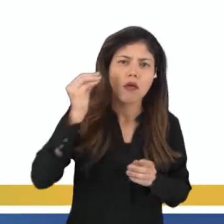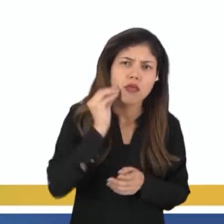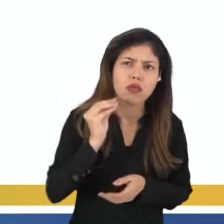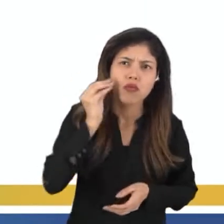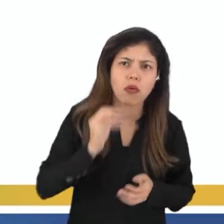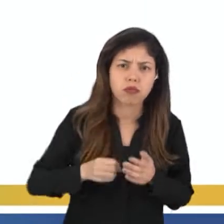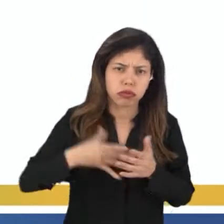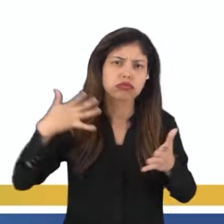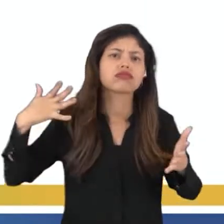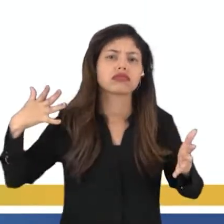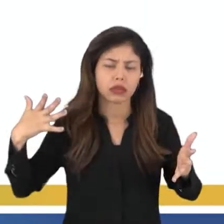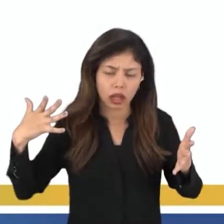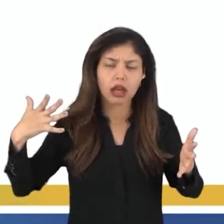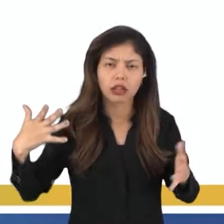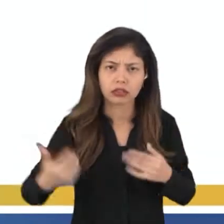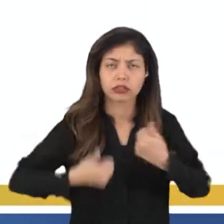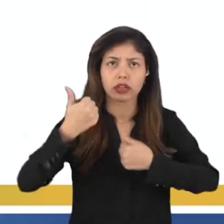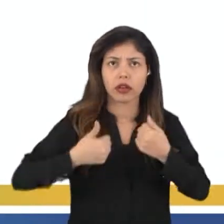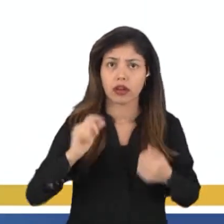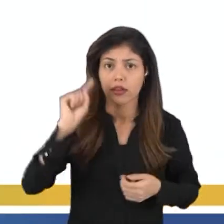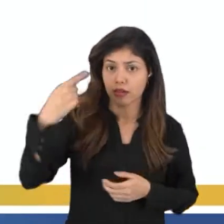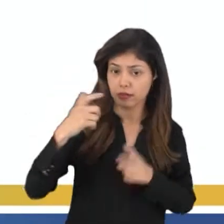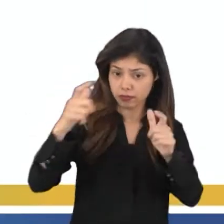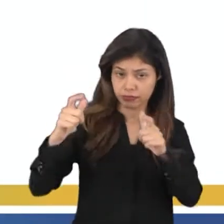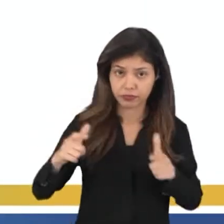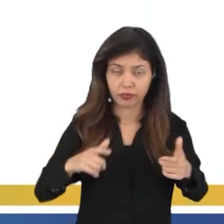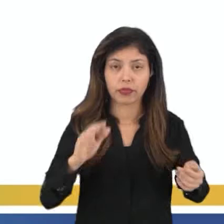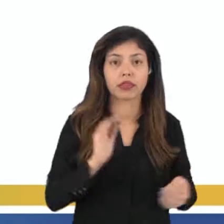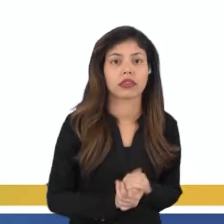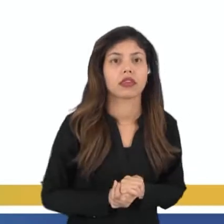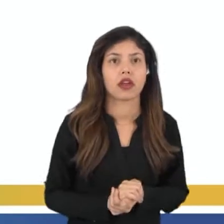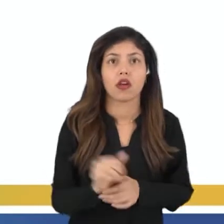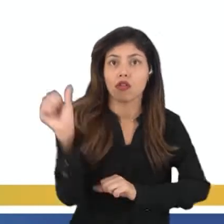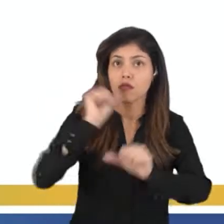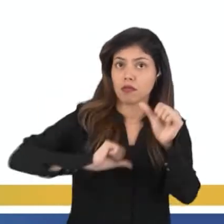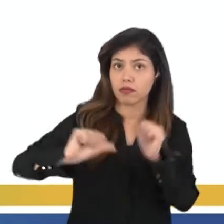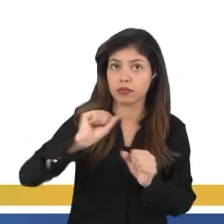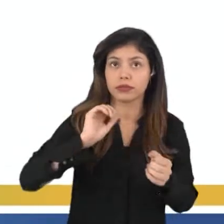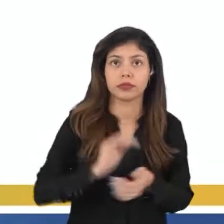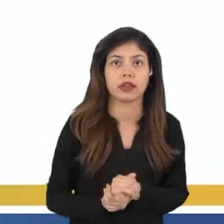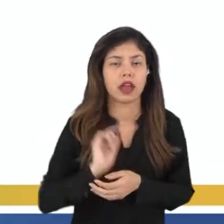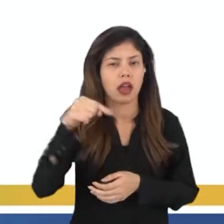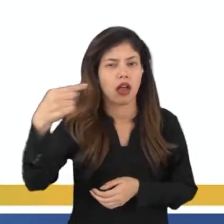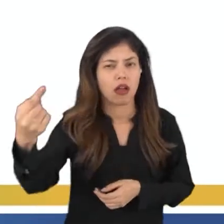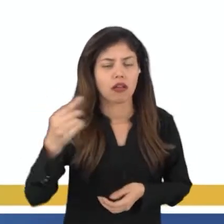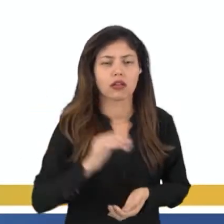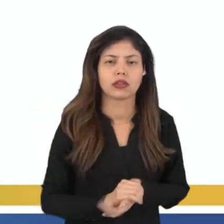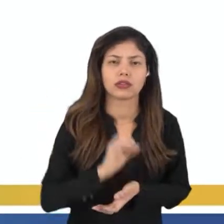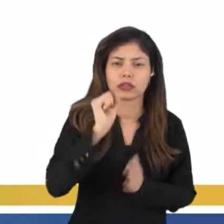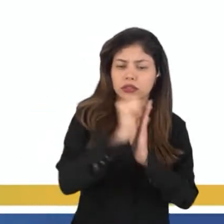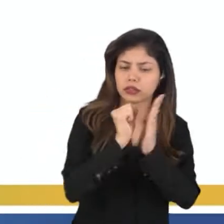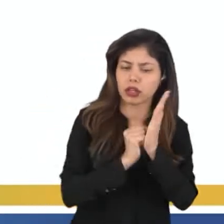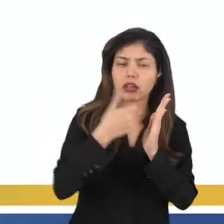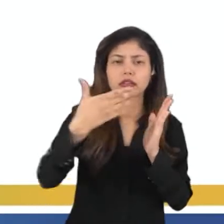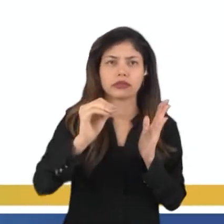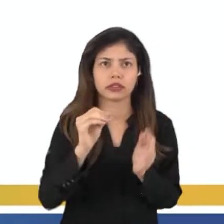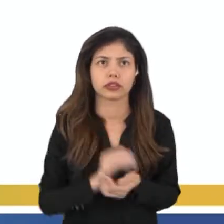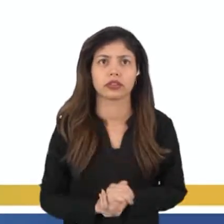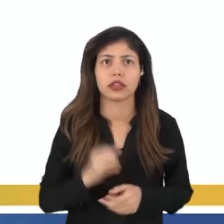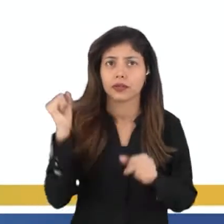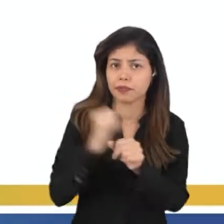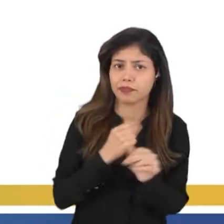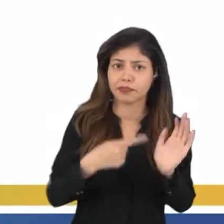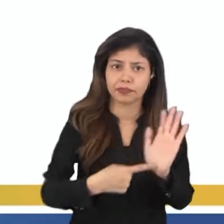intensificação e sua maior ampliação naquela área. Esse quadro começou a mudar ao longo do século XX, destacando-se a construção